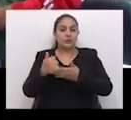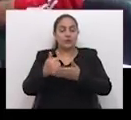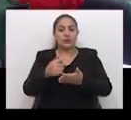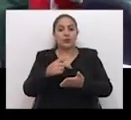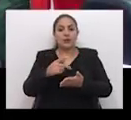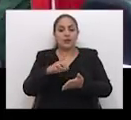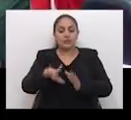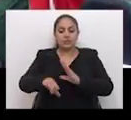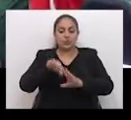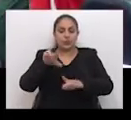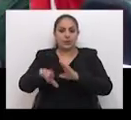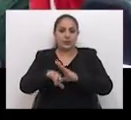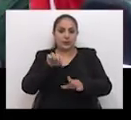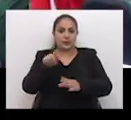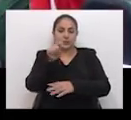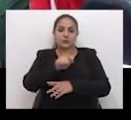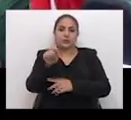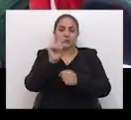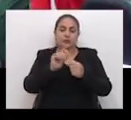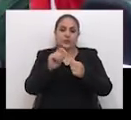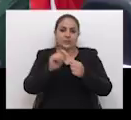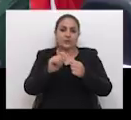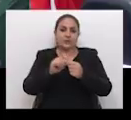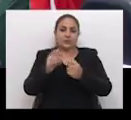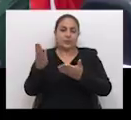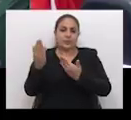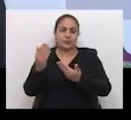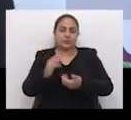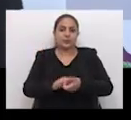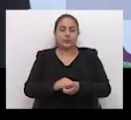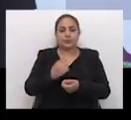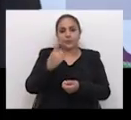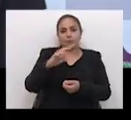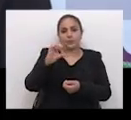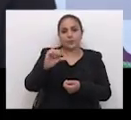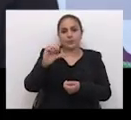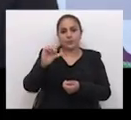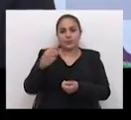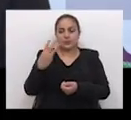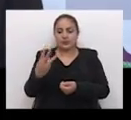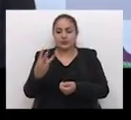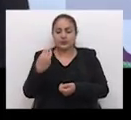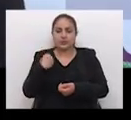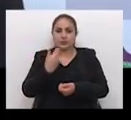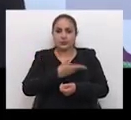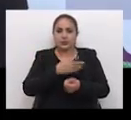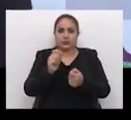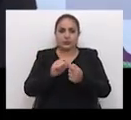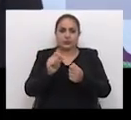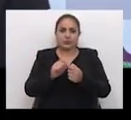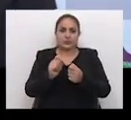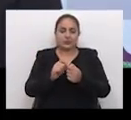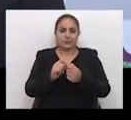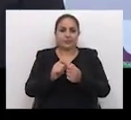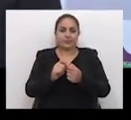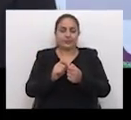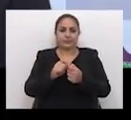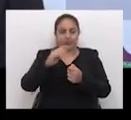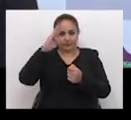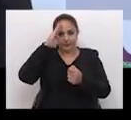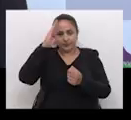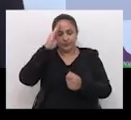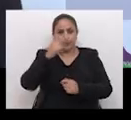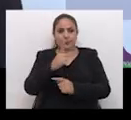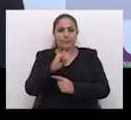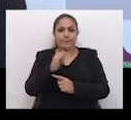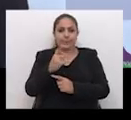a escolher a associação para receber a homenagem. Em 93 a gente serviu, o Sargento Pinho era meu